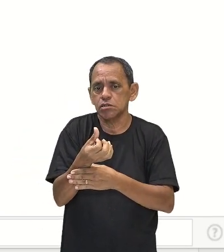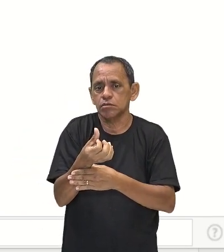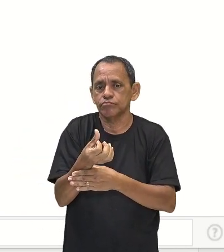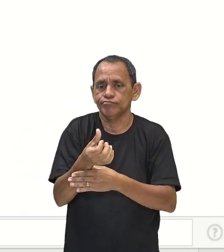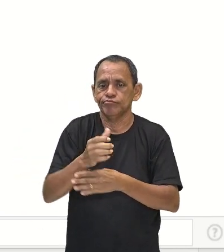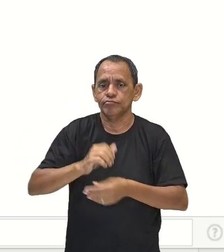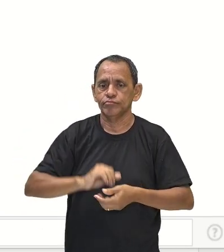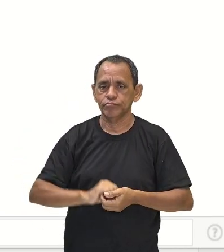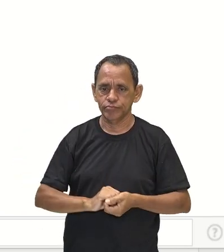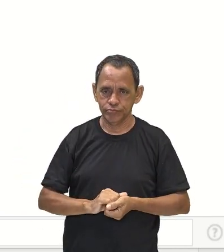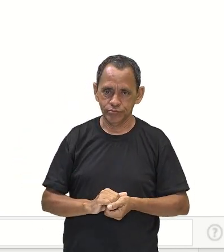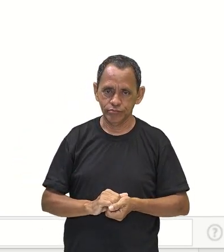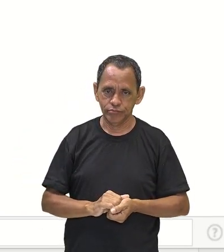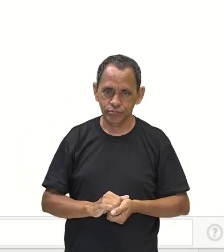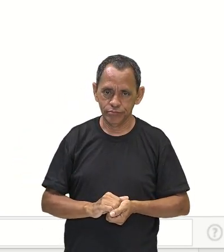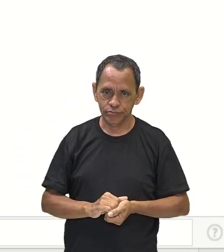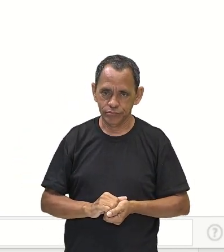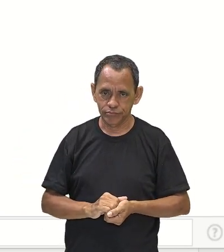Aí